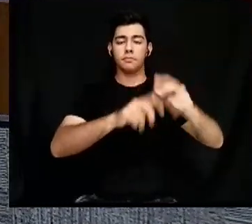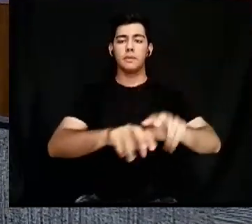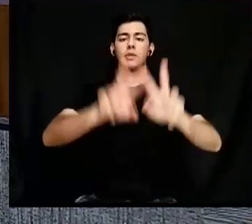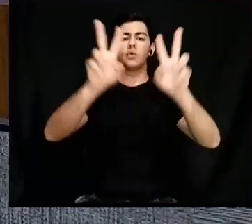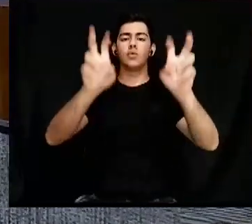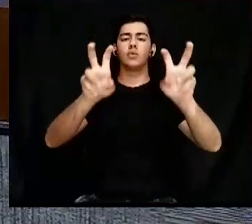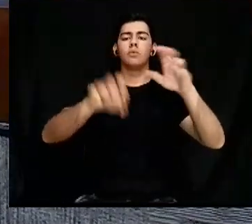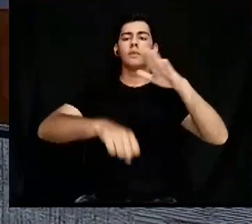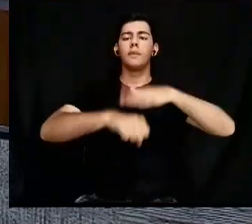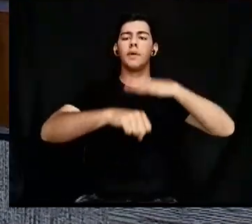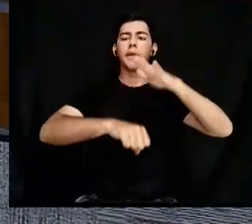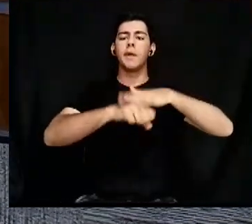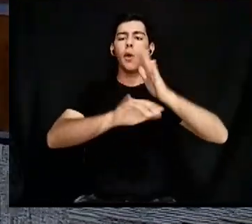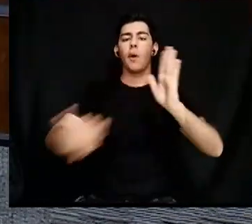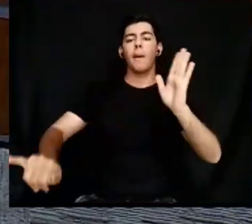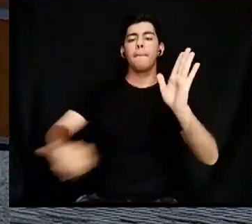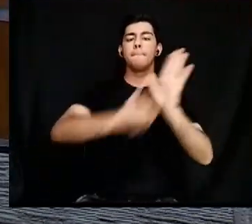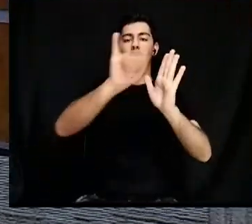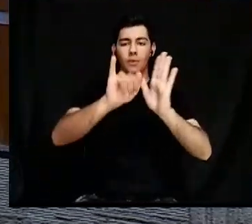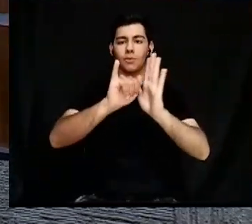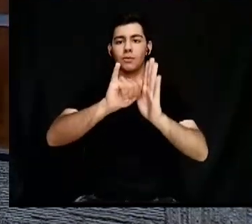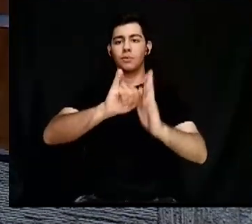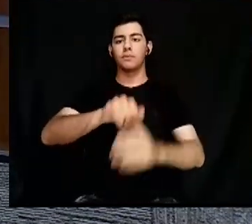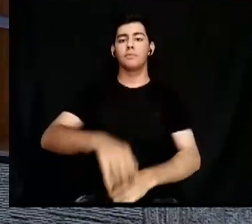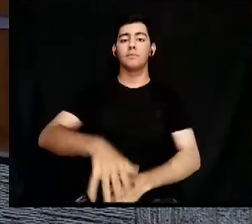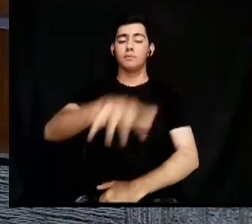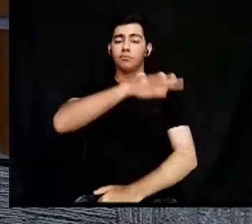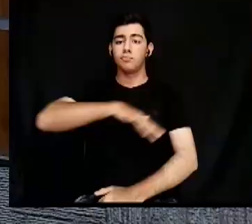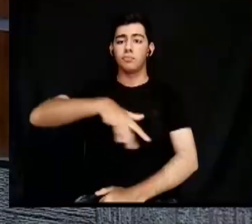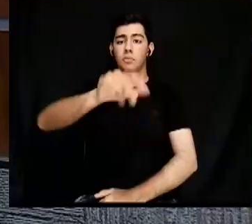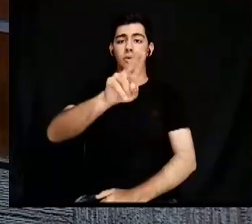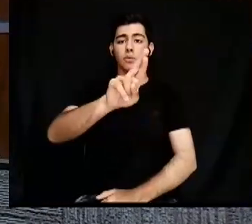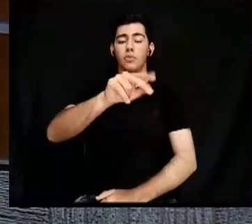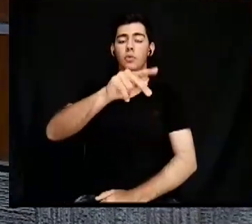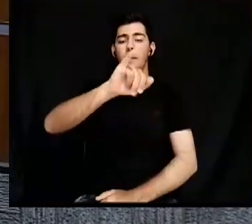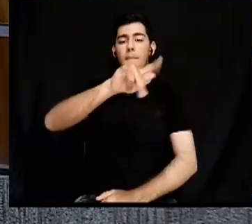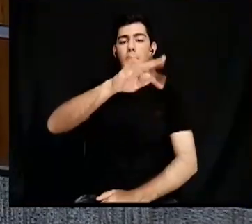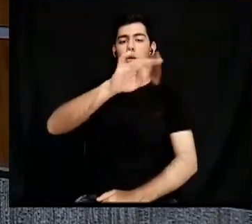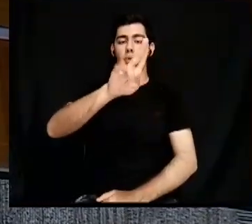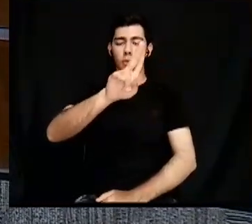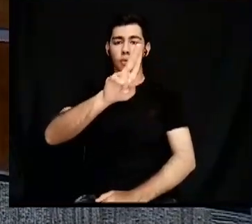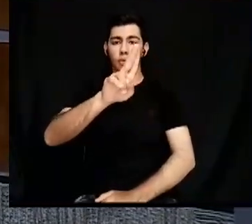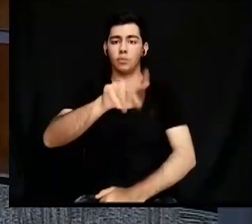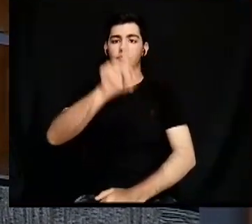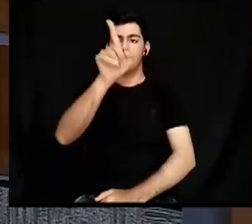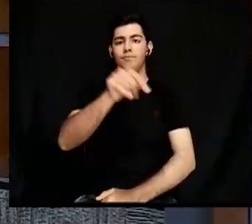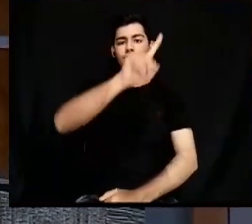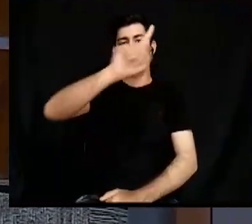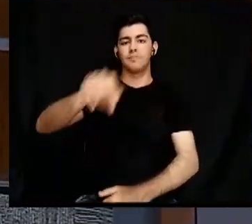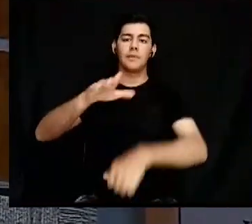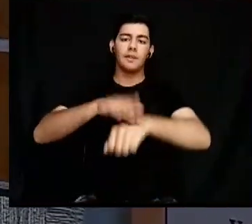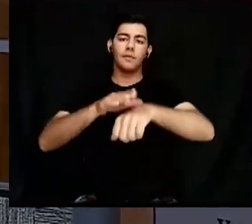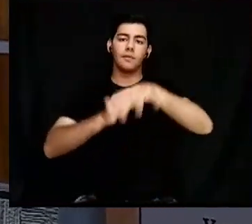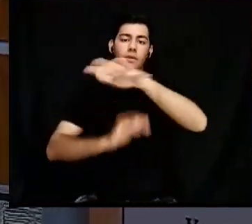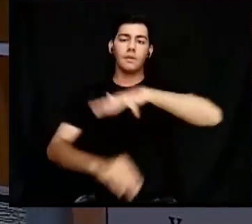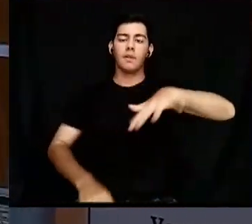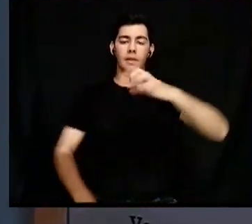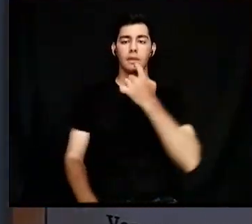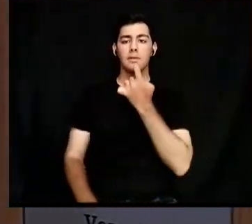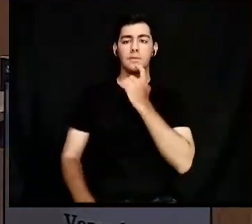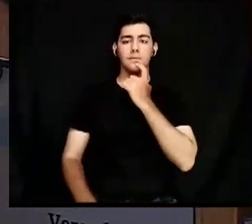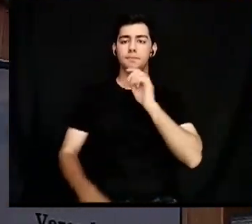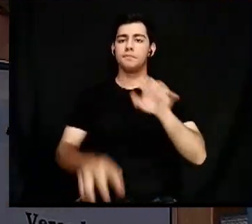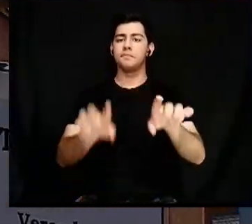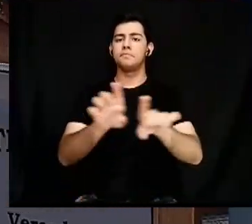Imposto Predial e Territorial Urbano, o IPTU, para loteamentos na cidade. Tema que trouxe os